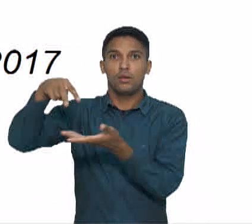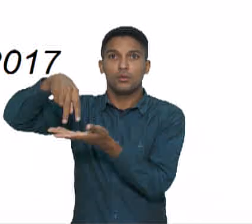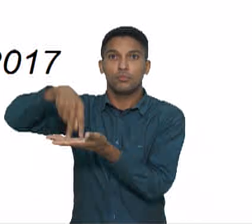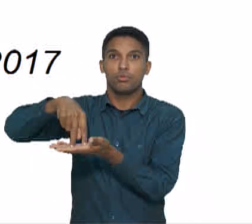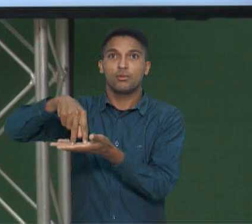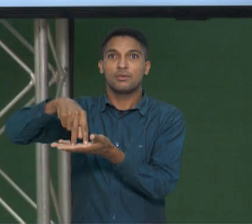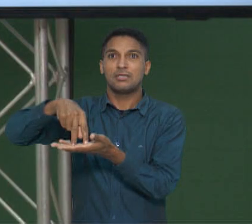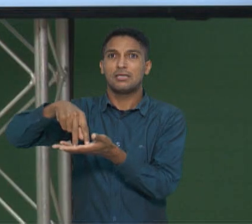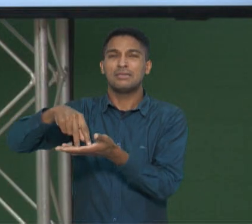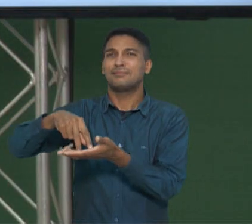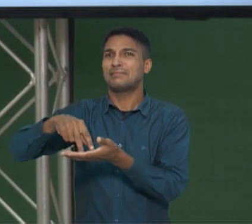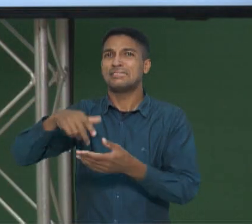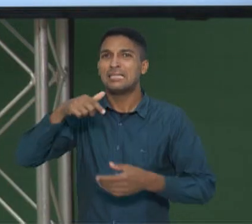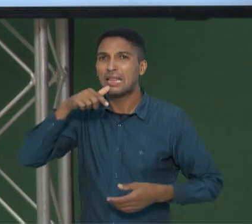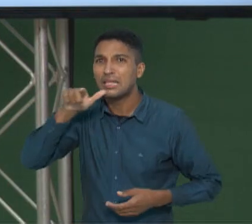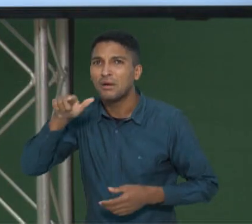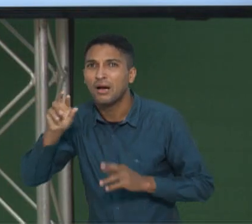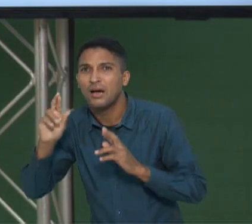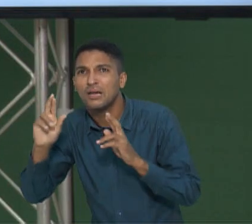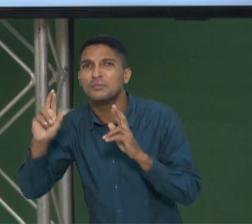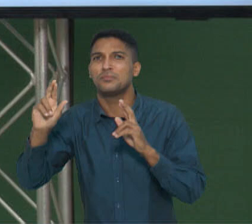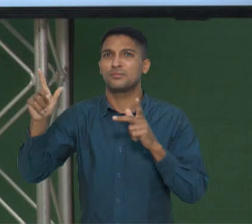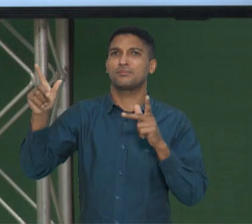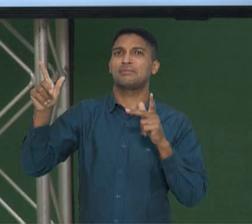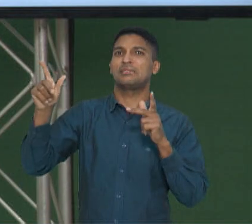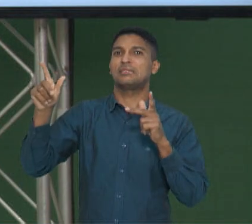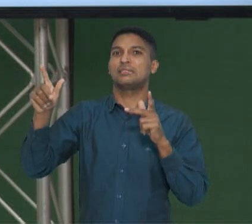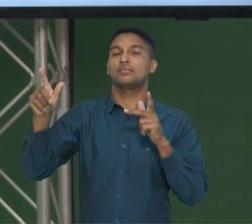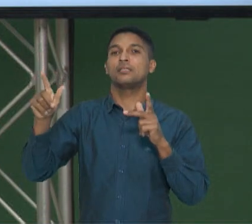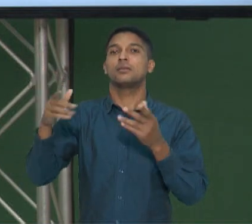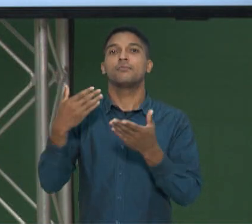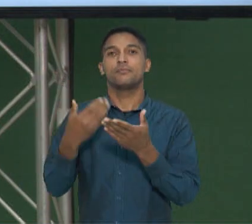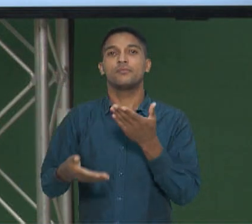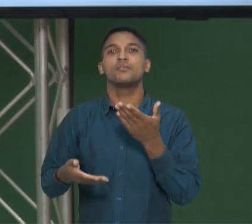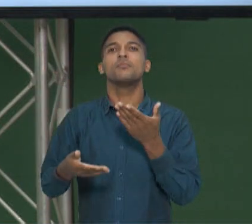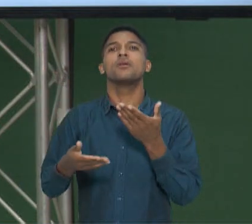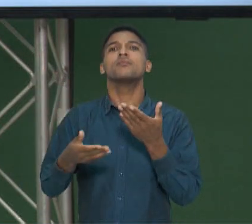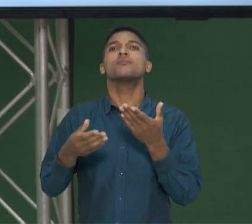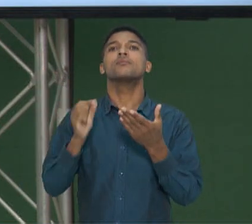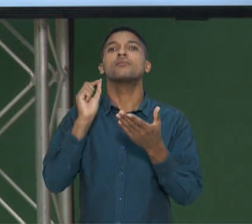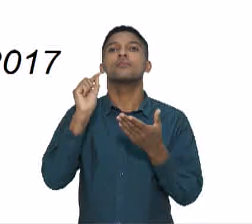um titular, uma manchete. Tá? Observem,